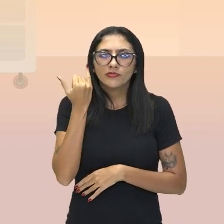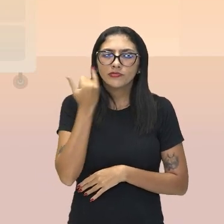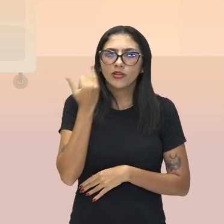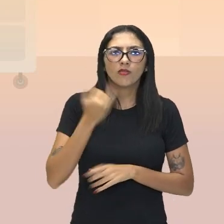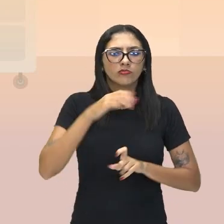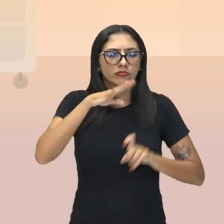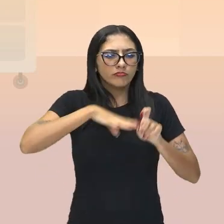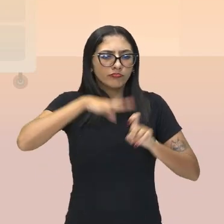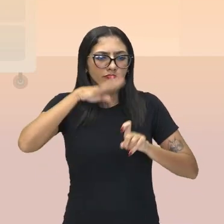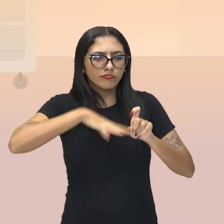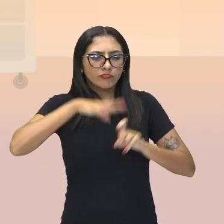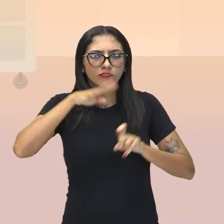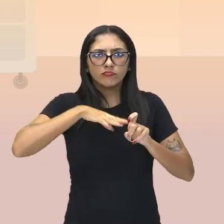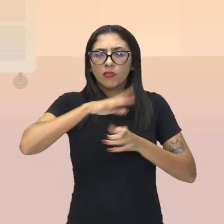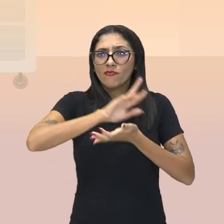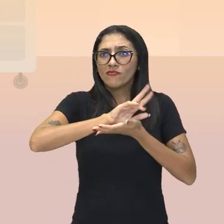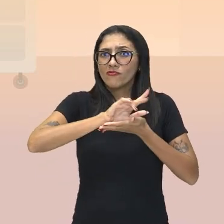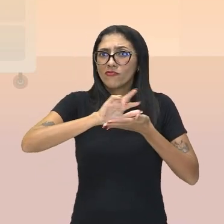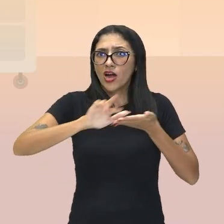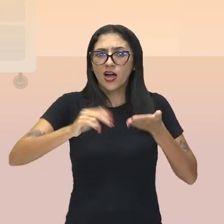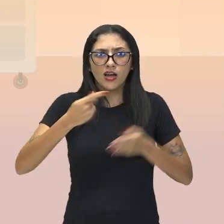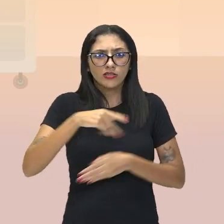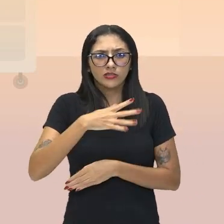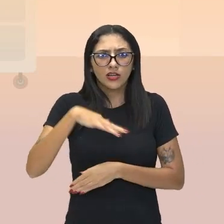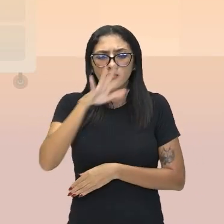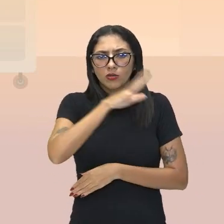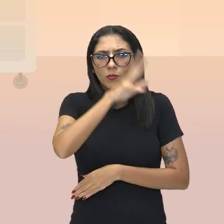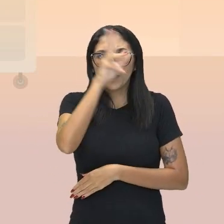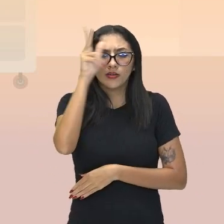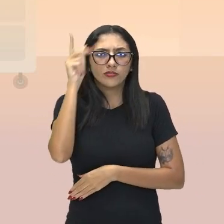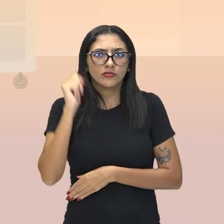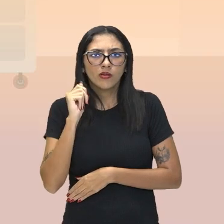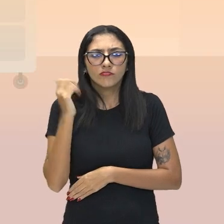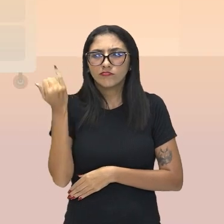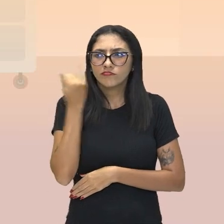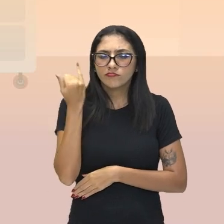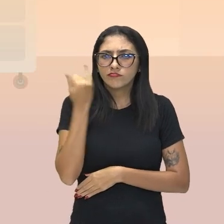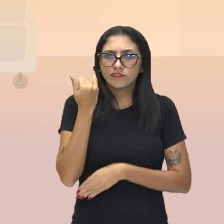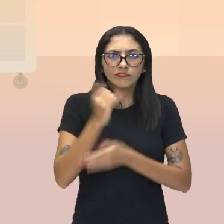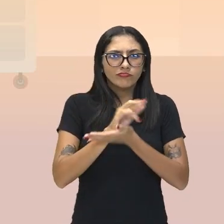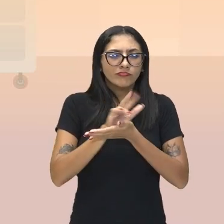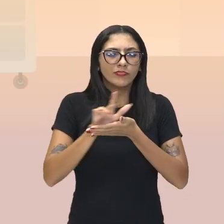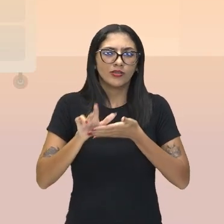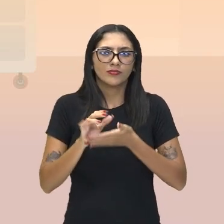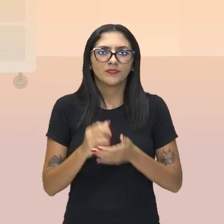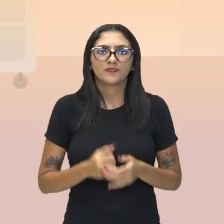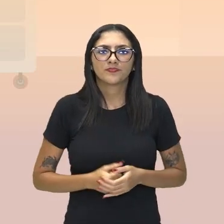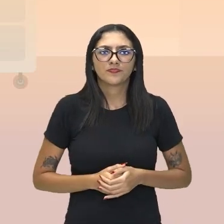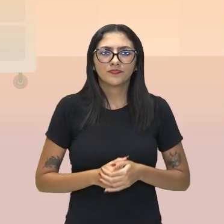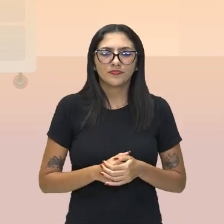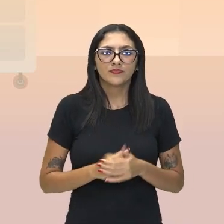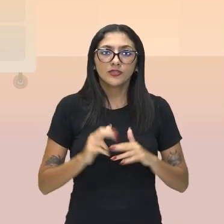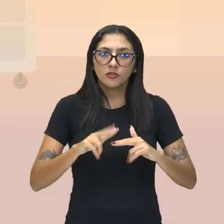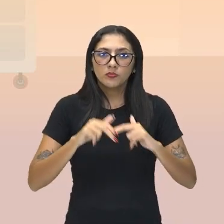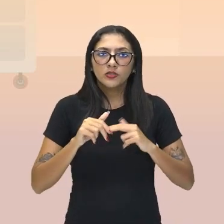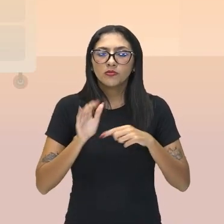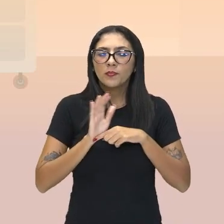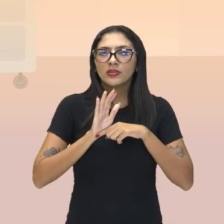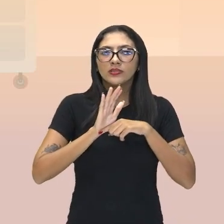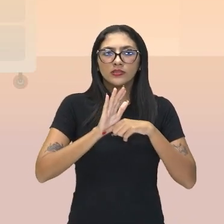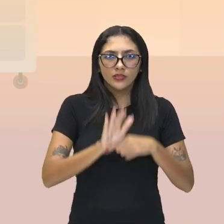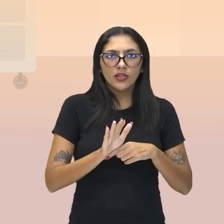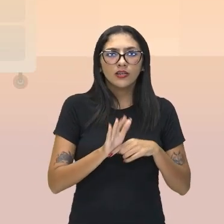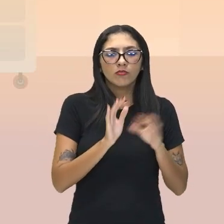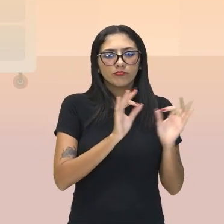de Mapinguari, de lendas da nossa região, de narrativas aqui da nossa região. E aí eu trouxe para vocês, né, do desenvolver